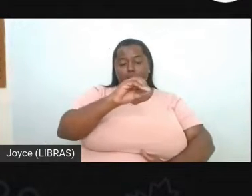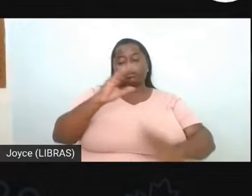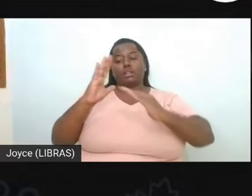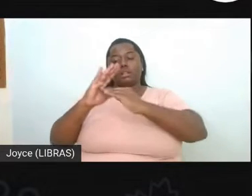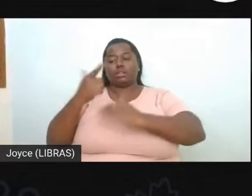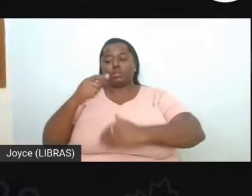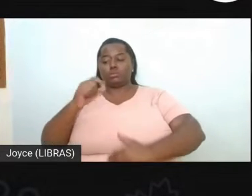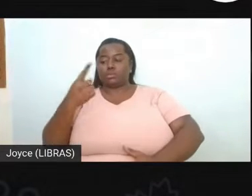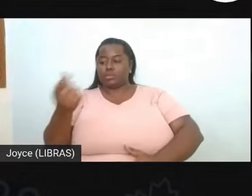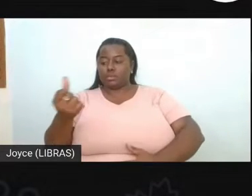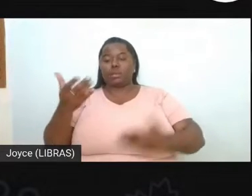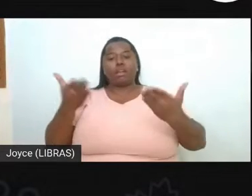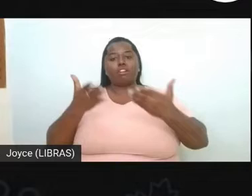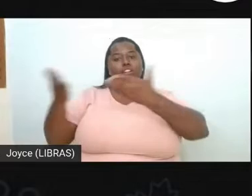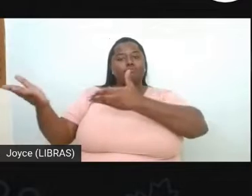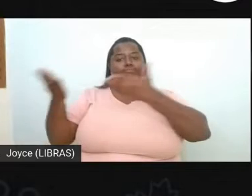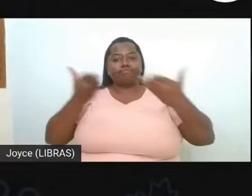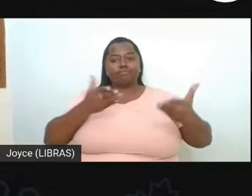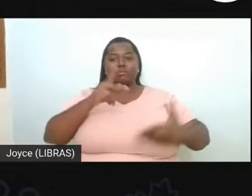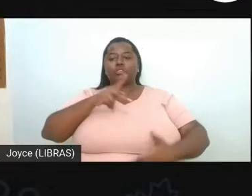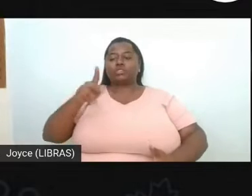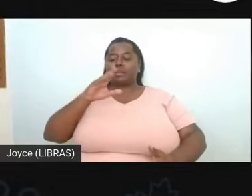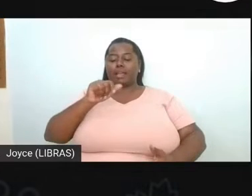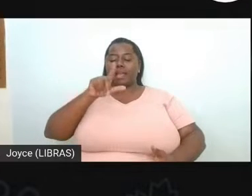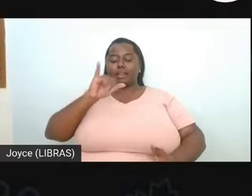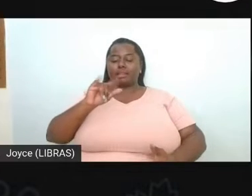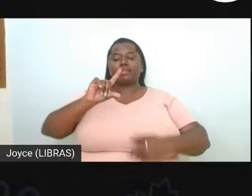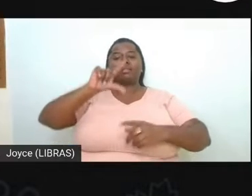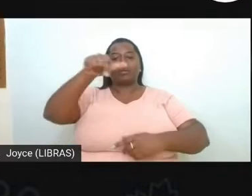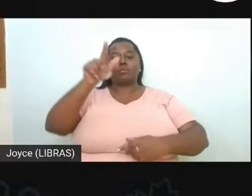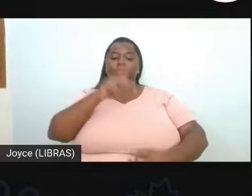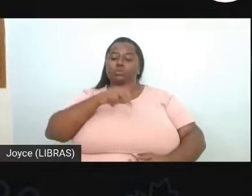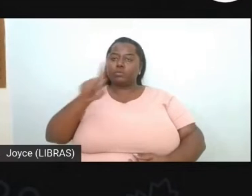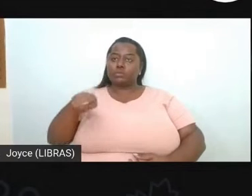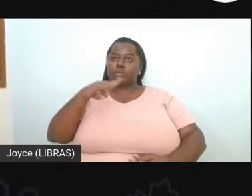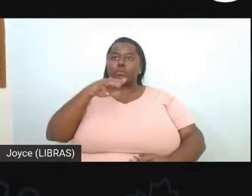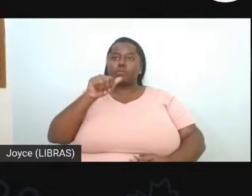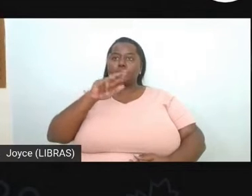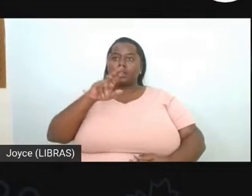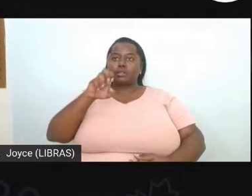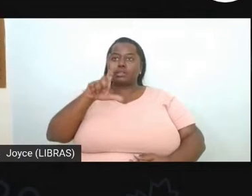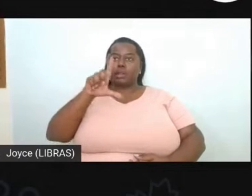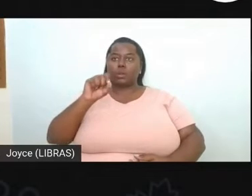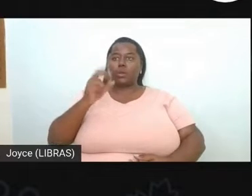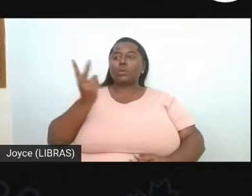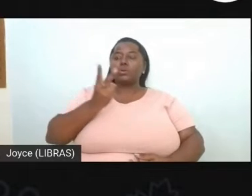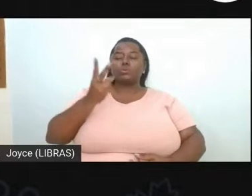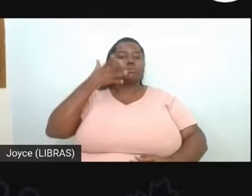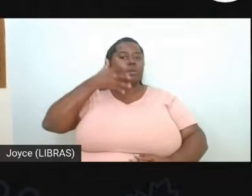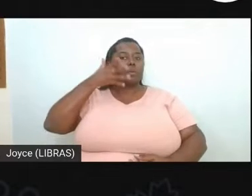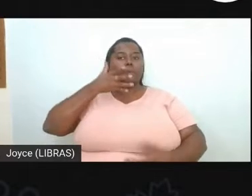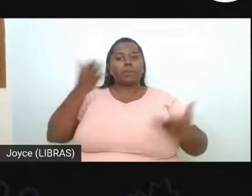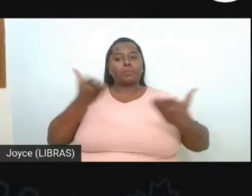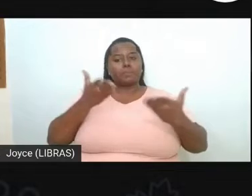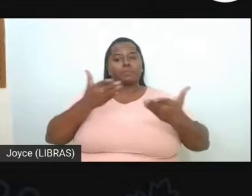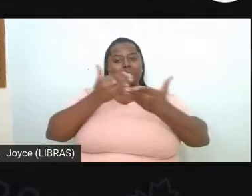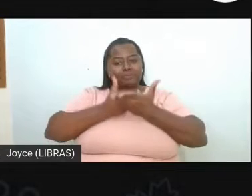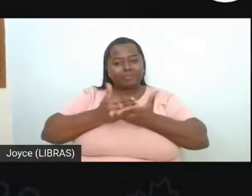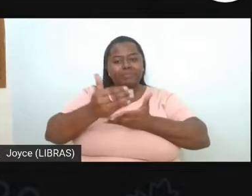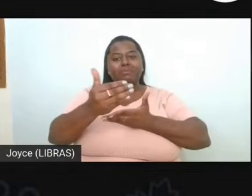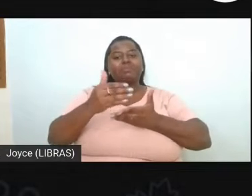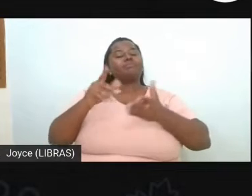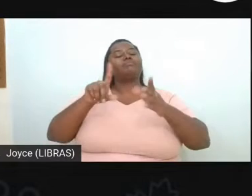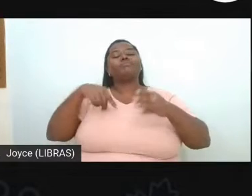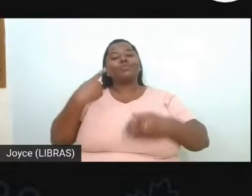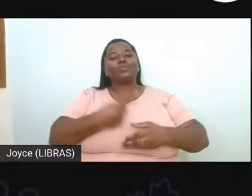então, a professora Kali inicialmente, posteriormente o professor Marcelo, para fazerem a sua palestra nesse momento e nos